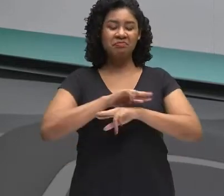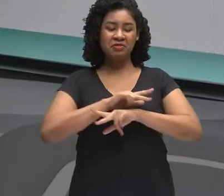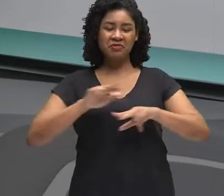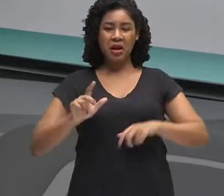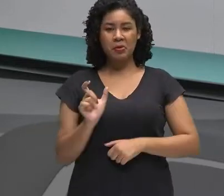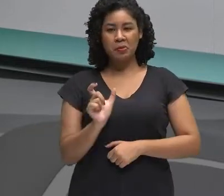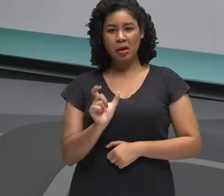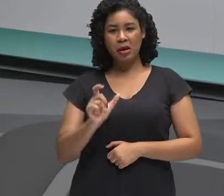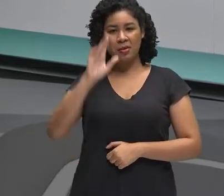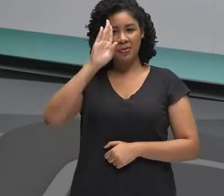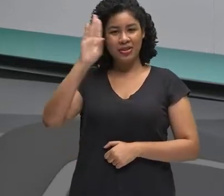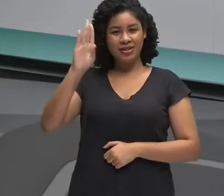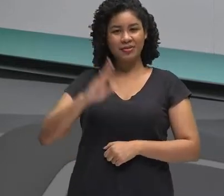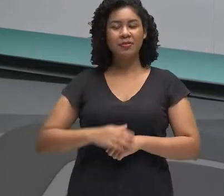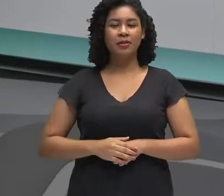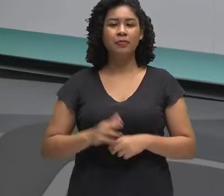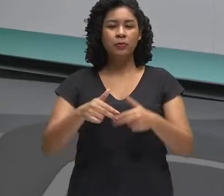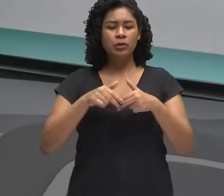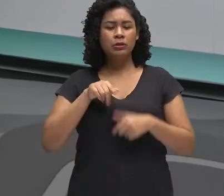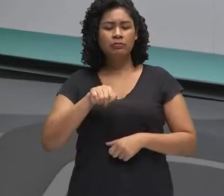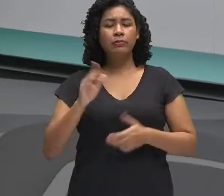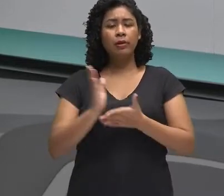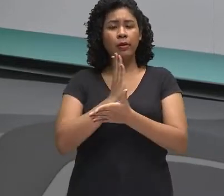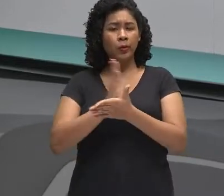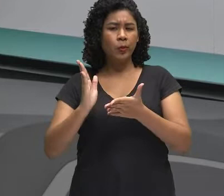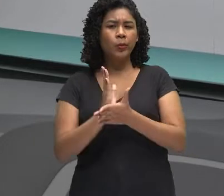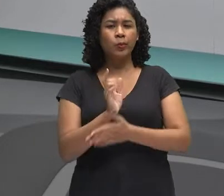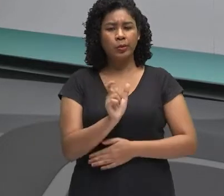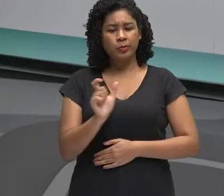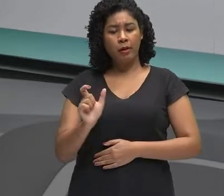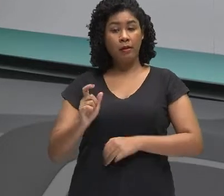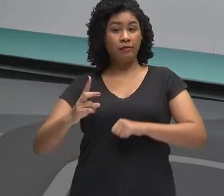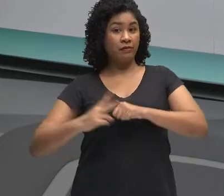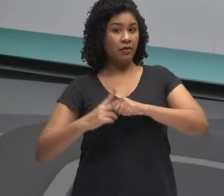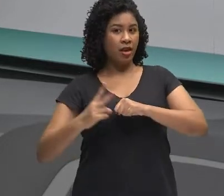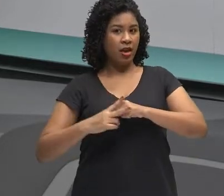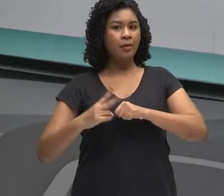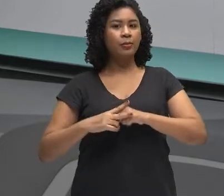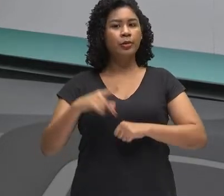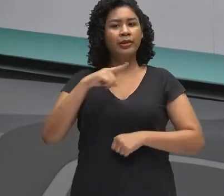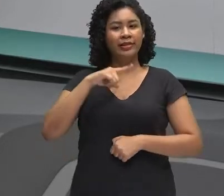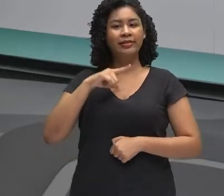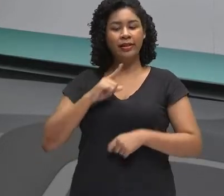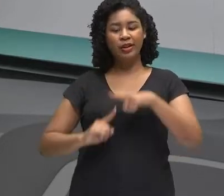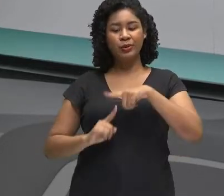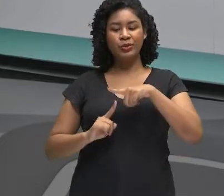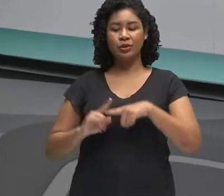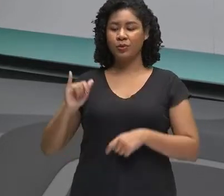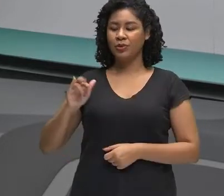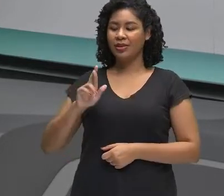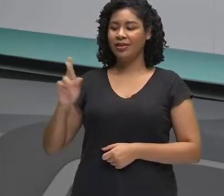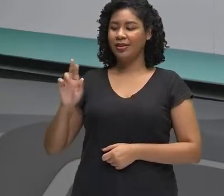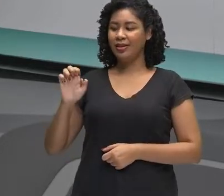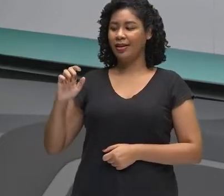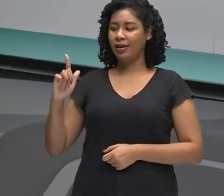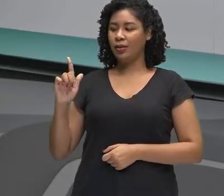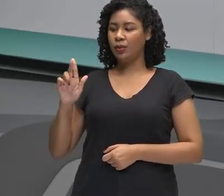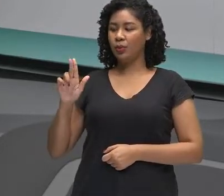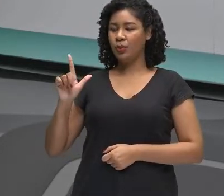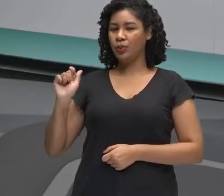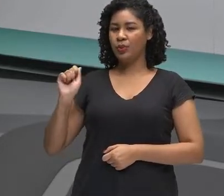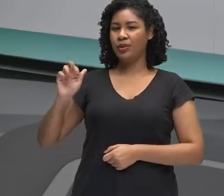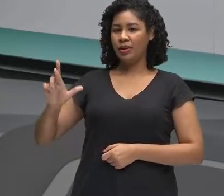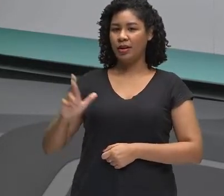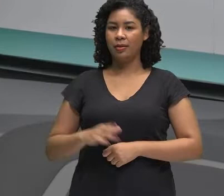knew. Então, foram algumas das palavras, verbos no caso, que são exemplos de verbos irregulares. Mas aí você diz,